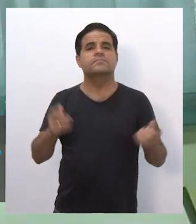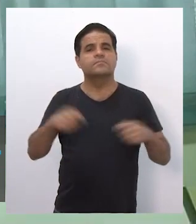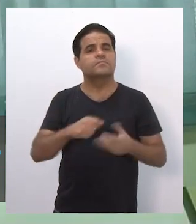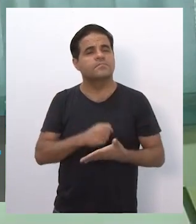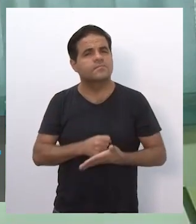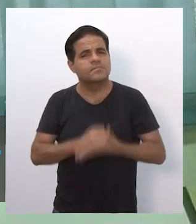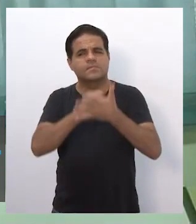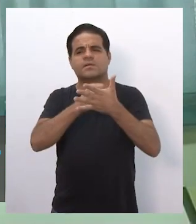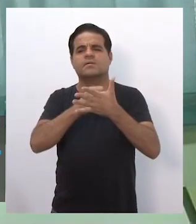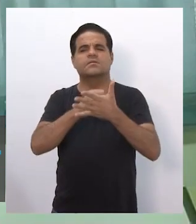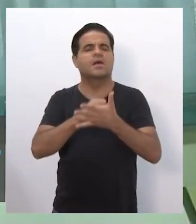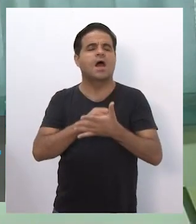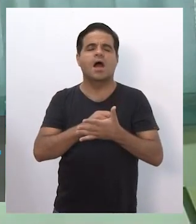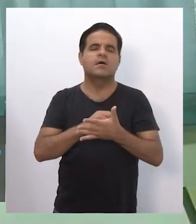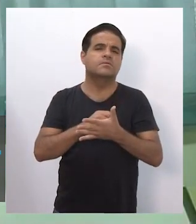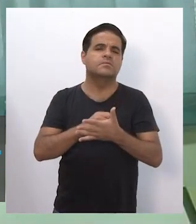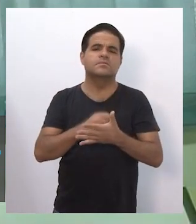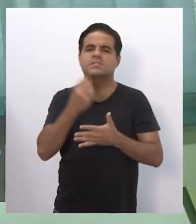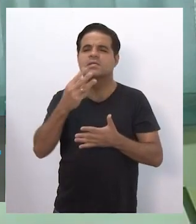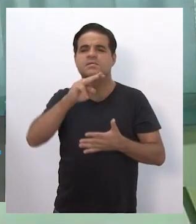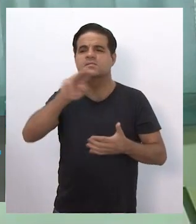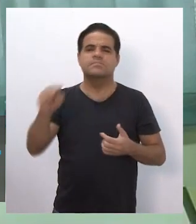transportar cerca de